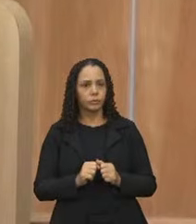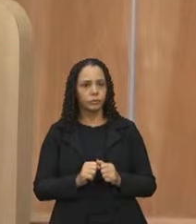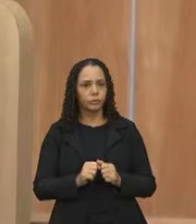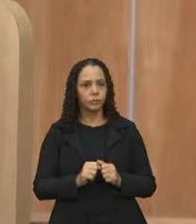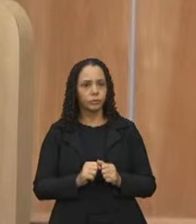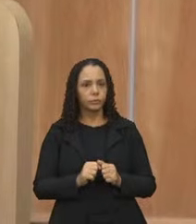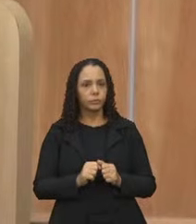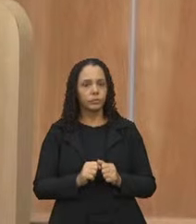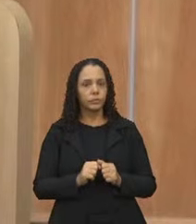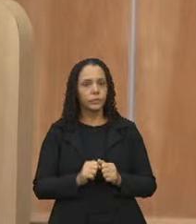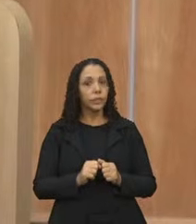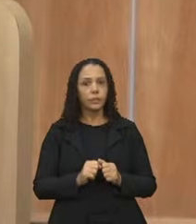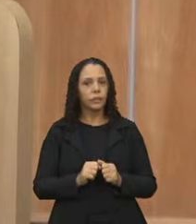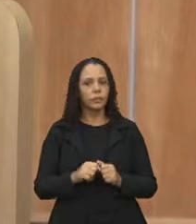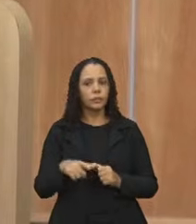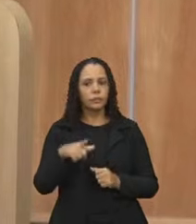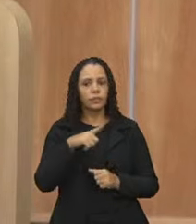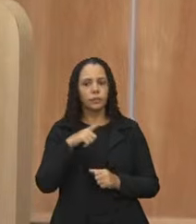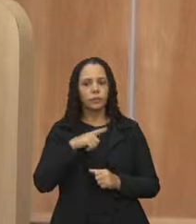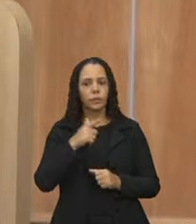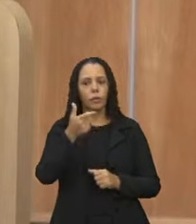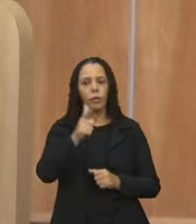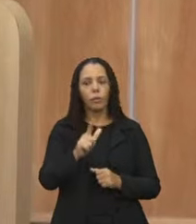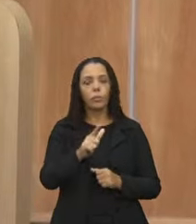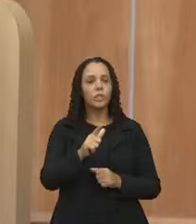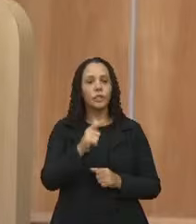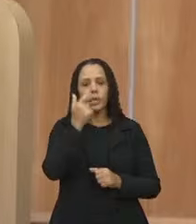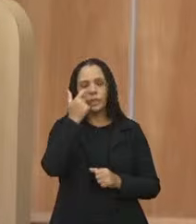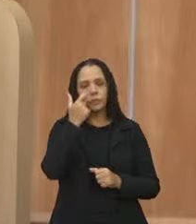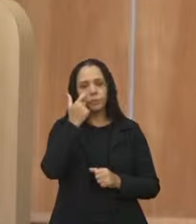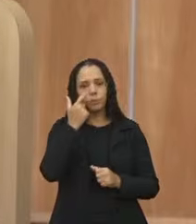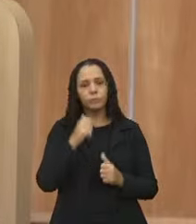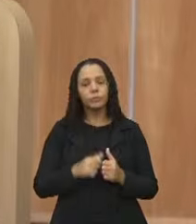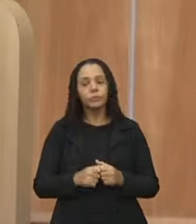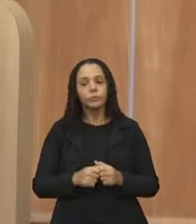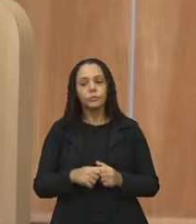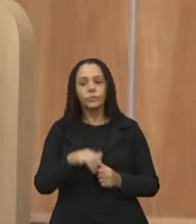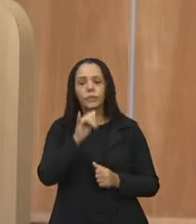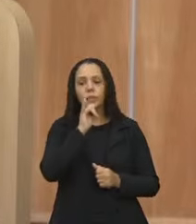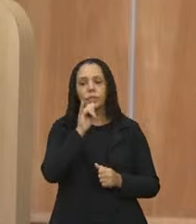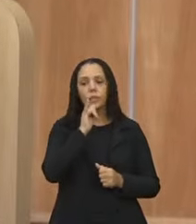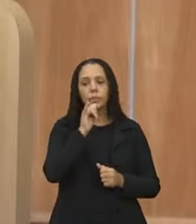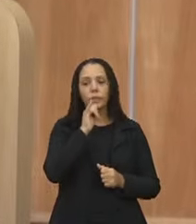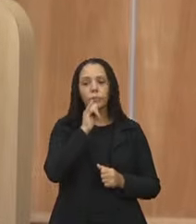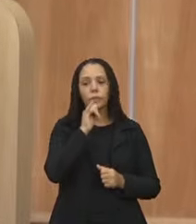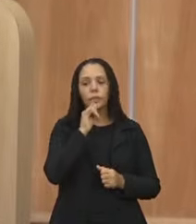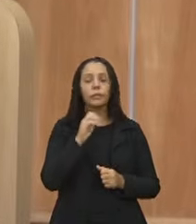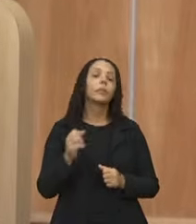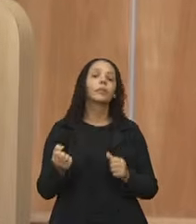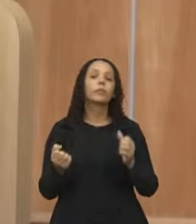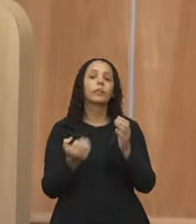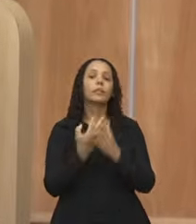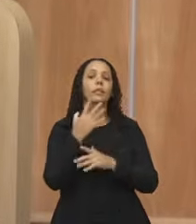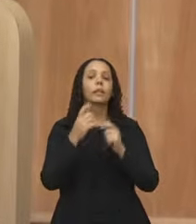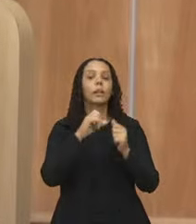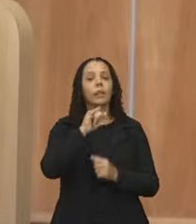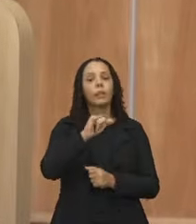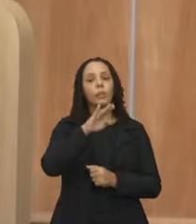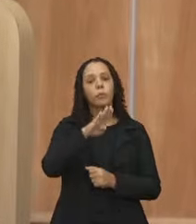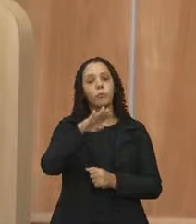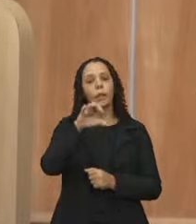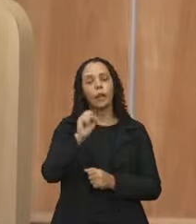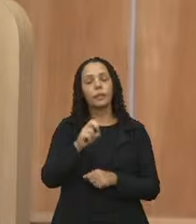Só que existem outros aspectos dessa arrecadação. Por exemplo, com a reforma tributária vai ser criado o IBS Verde, que é